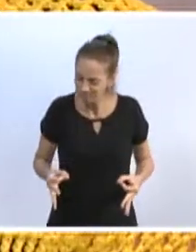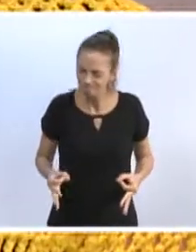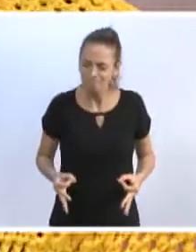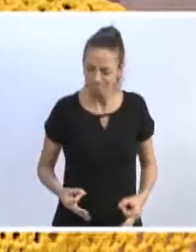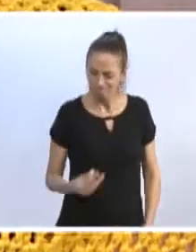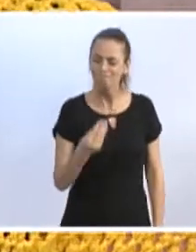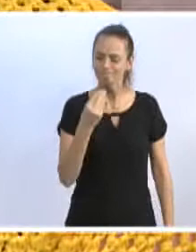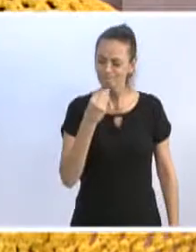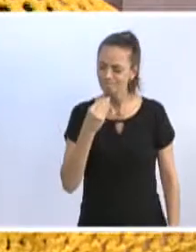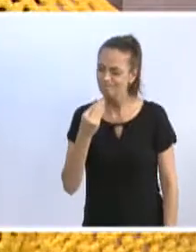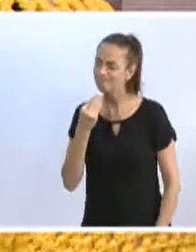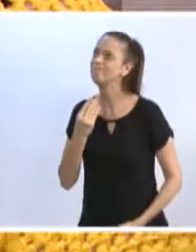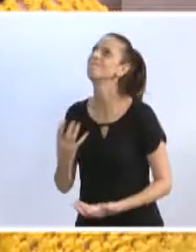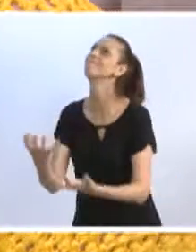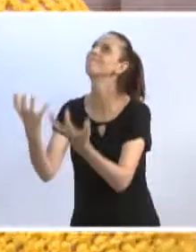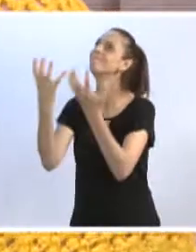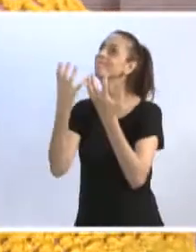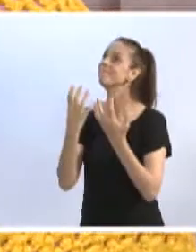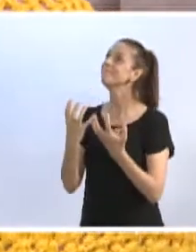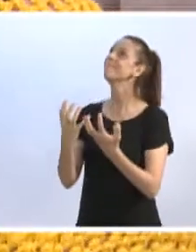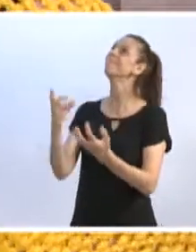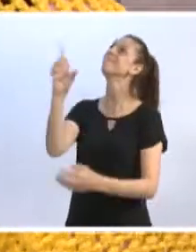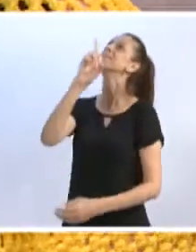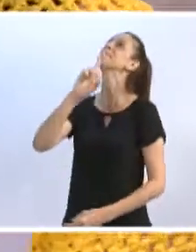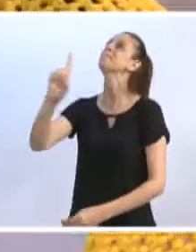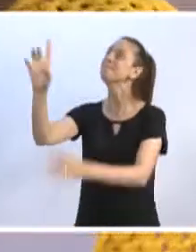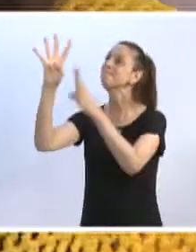frágil, querendo sua atenção.